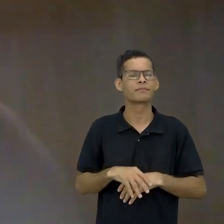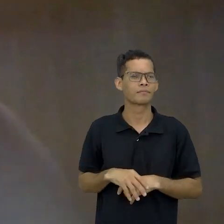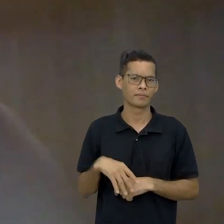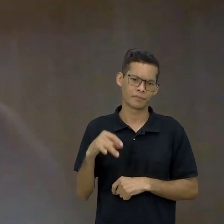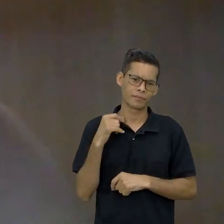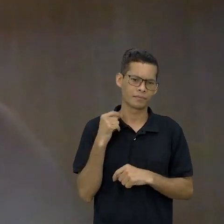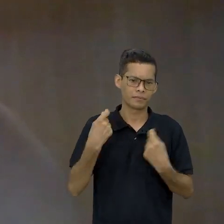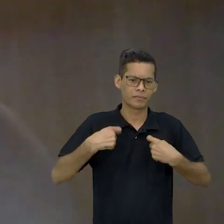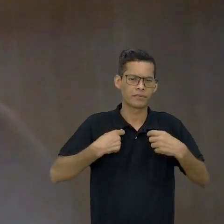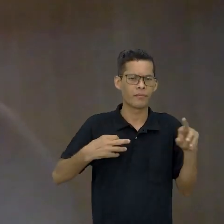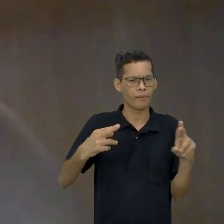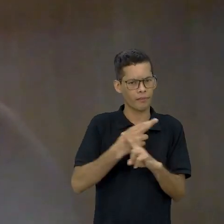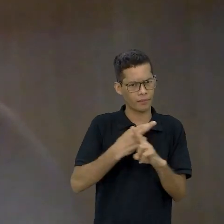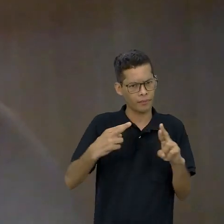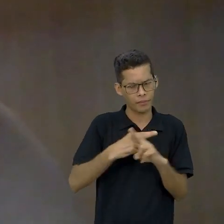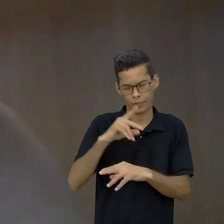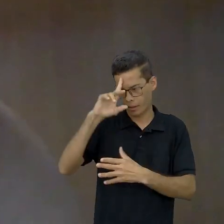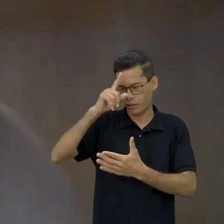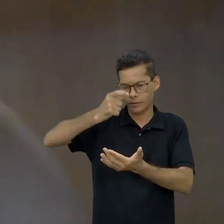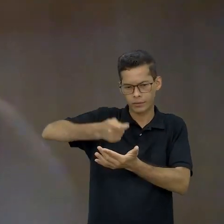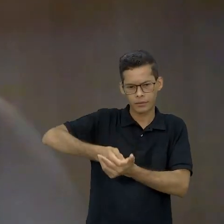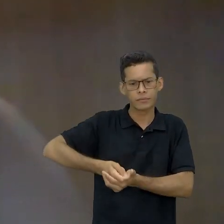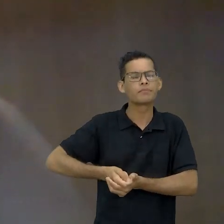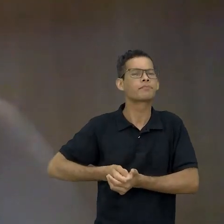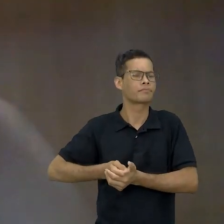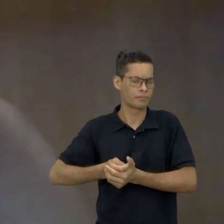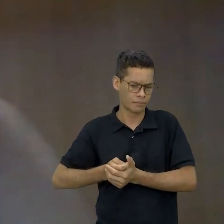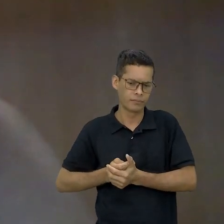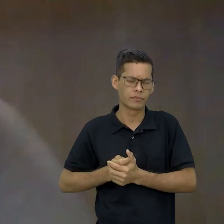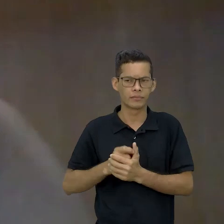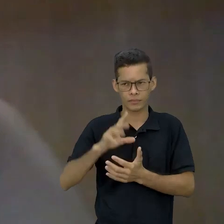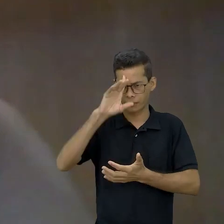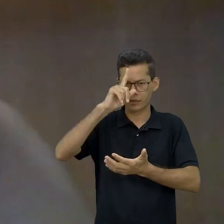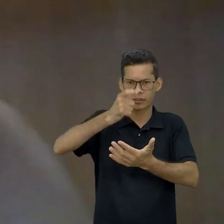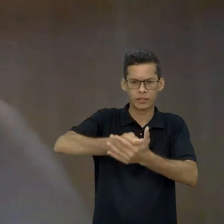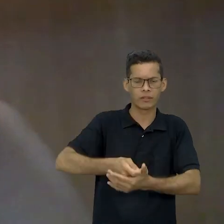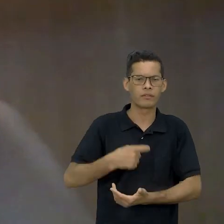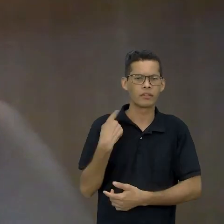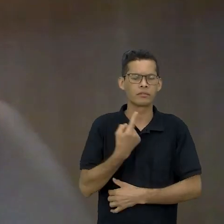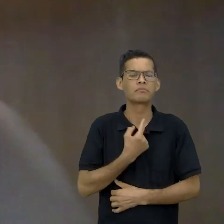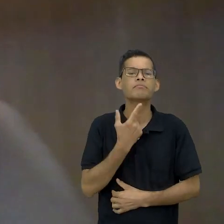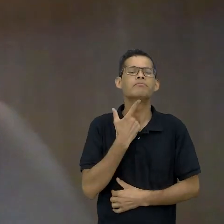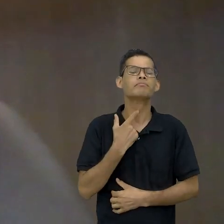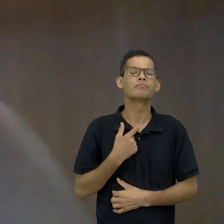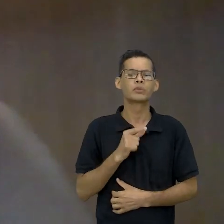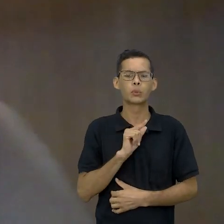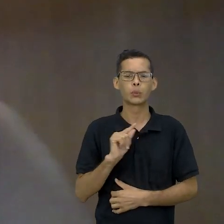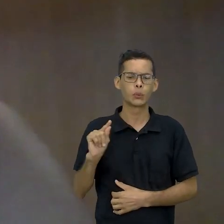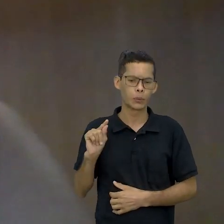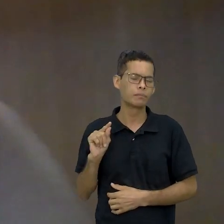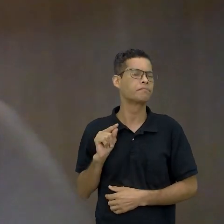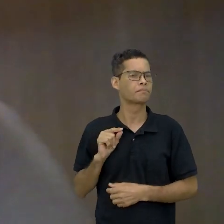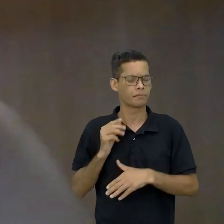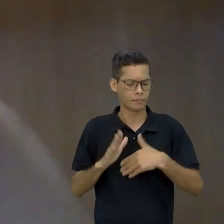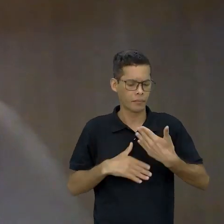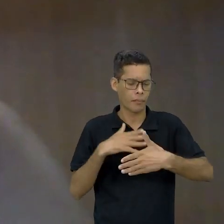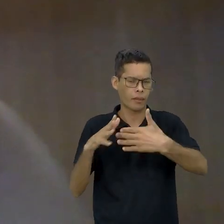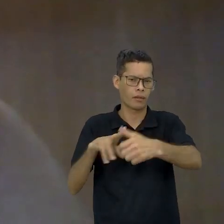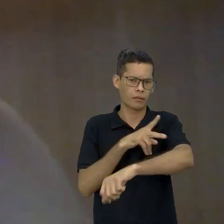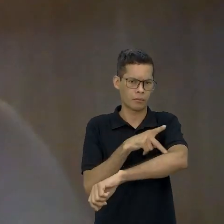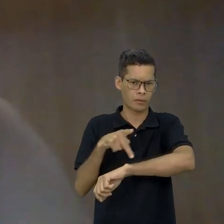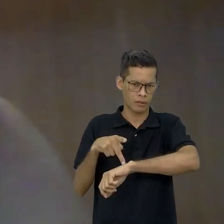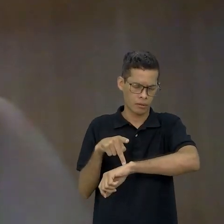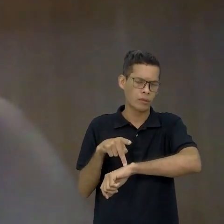dessas relações, a gente toma essas decisões e define as nossas intencionalidades, não é, em relação aos processos